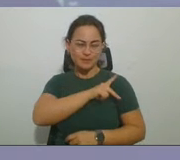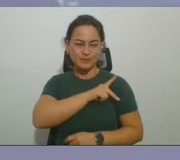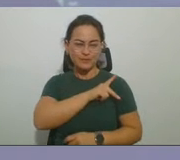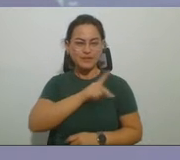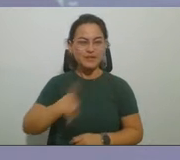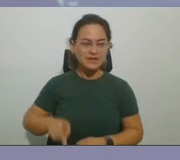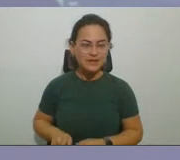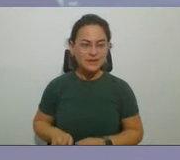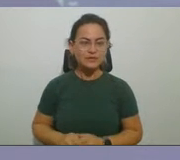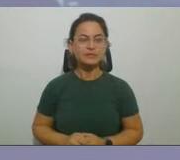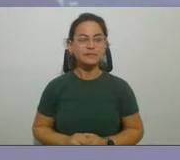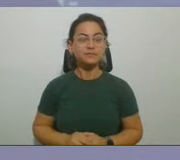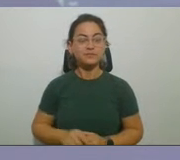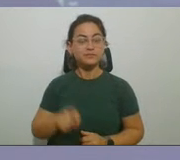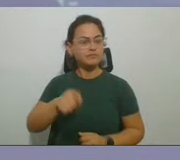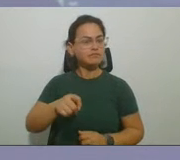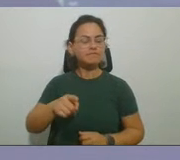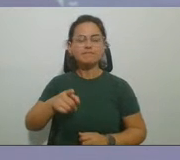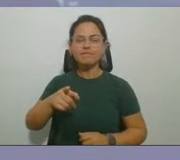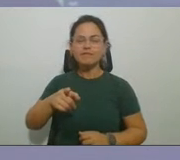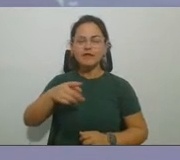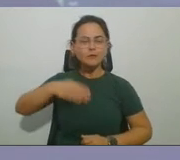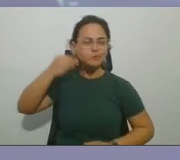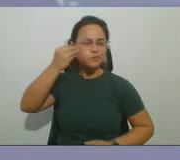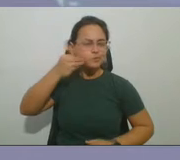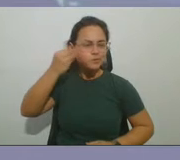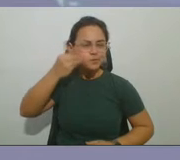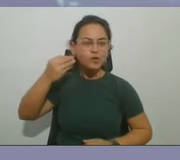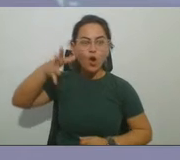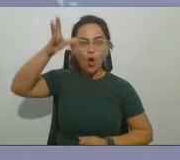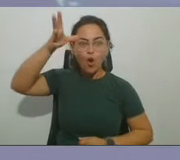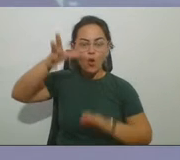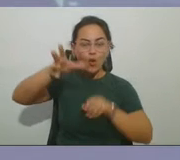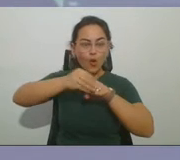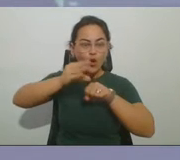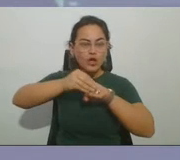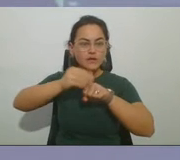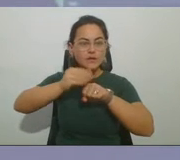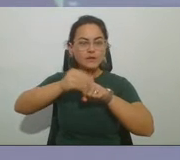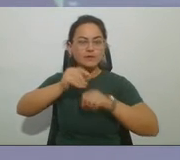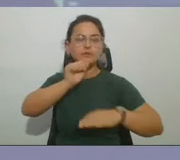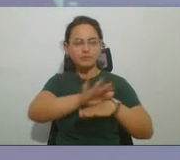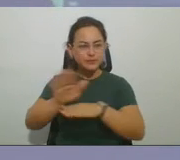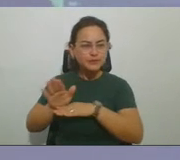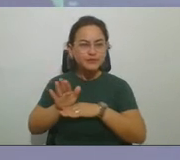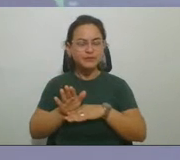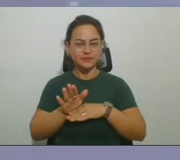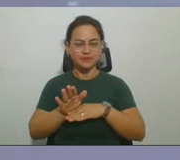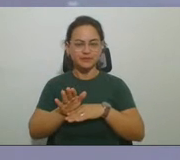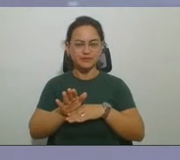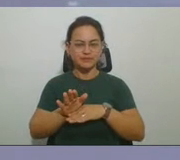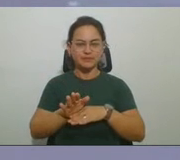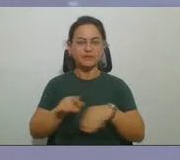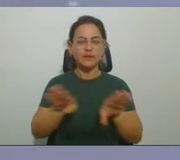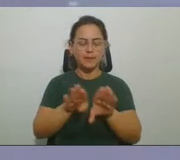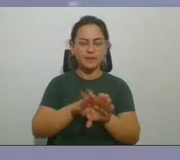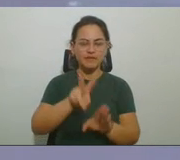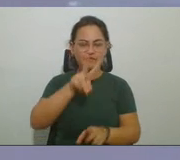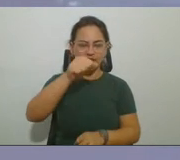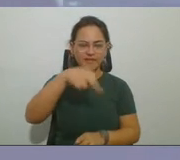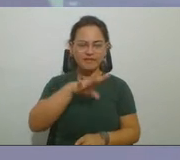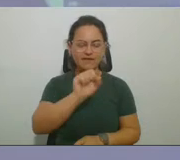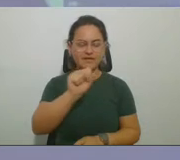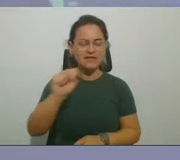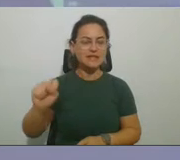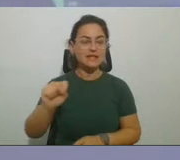experiência na coordenação de edições anteriores. A Vanessa Marcos Medeiros, representante do